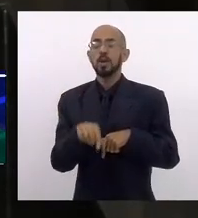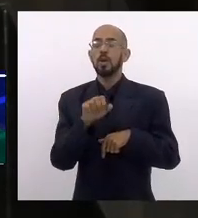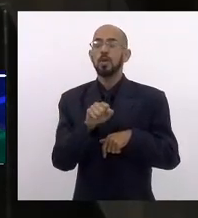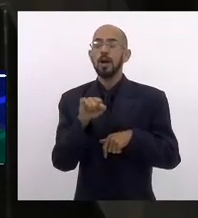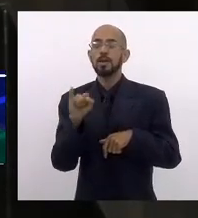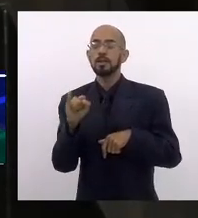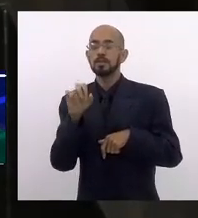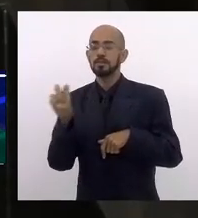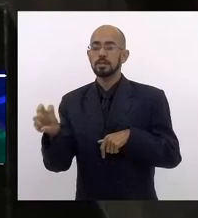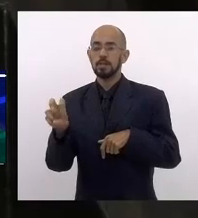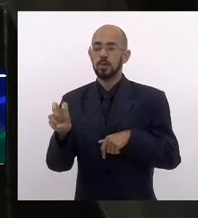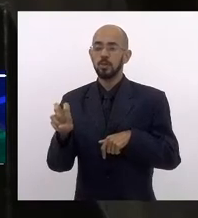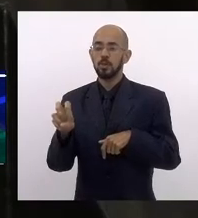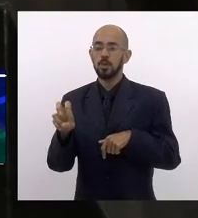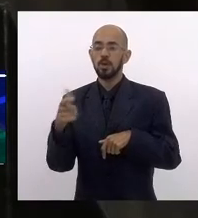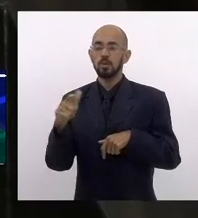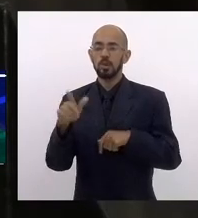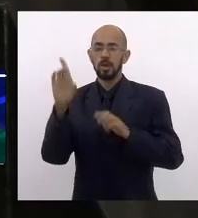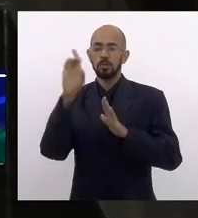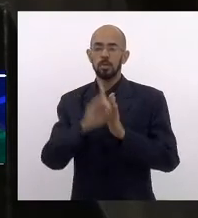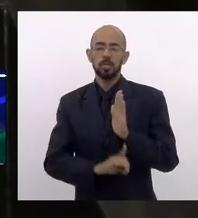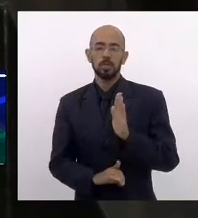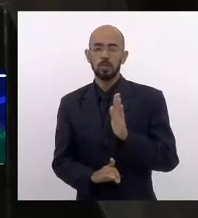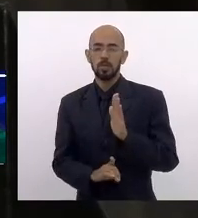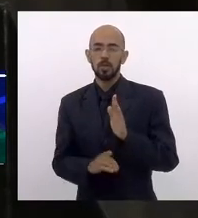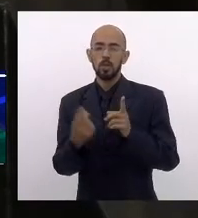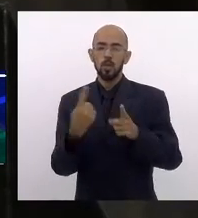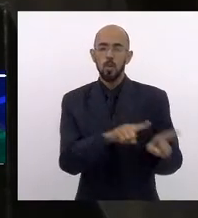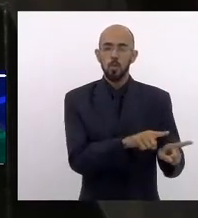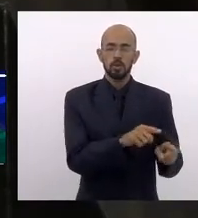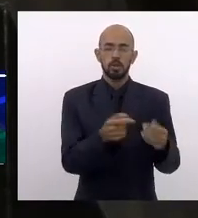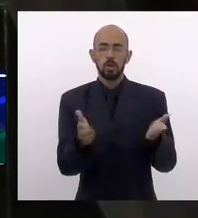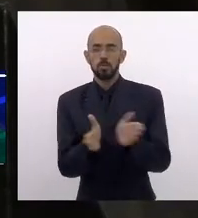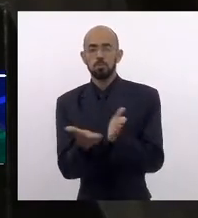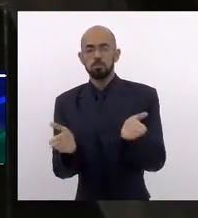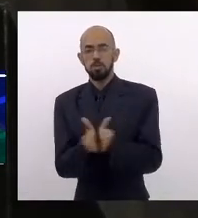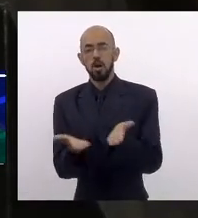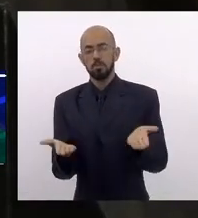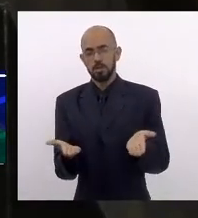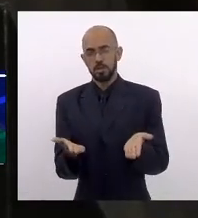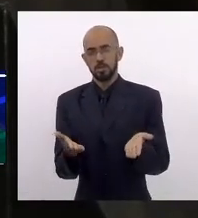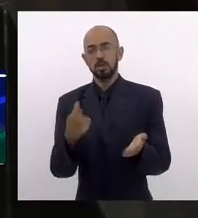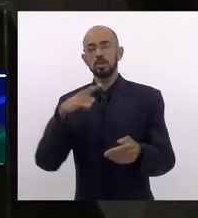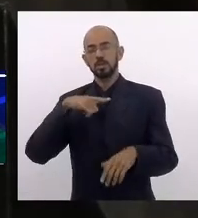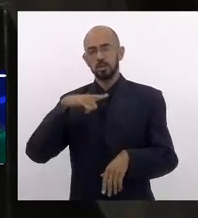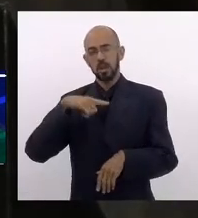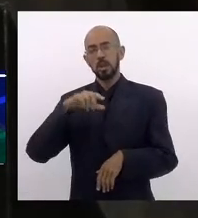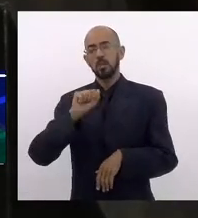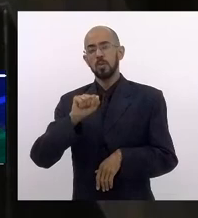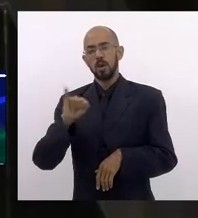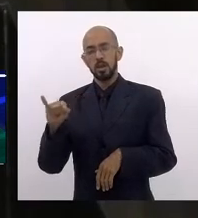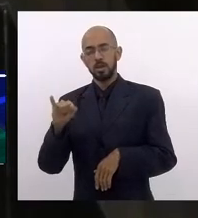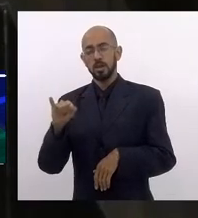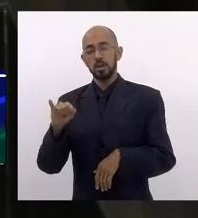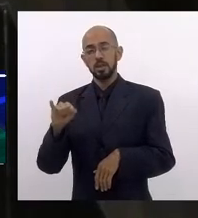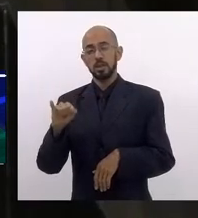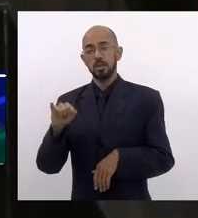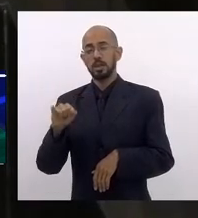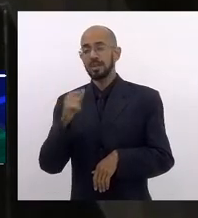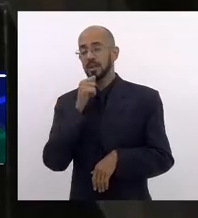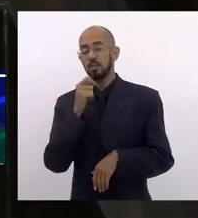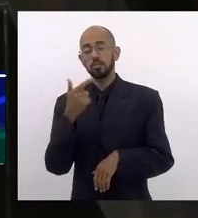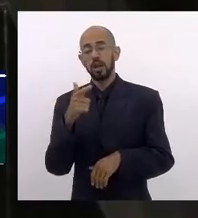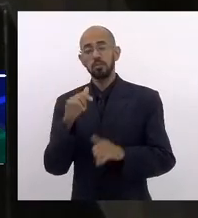baixado contra a juventude pobre, negra e periférica desse estado. Há um ato institucional em curso, só que ele não foi publicado em lugar